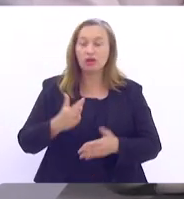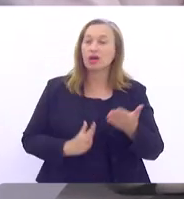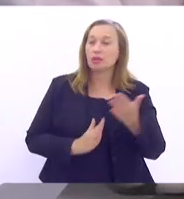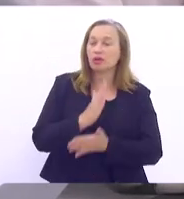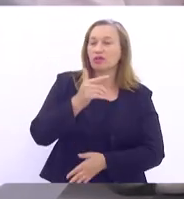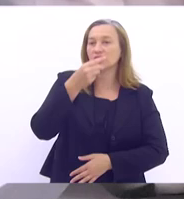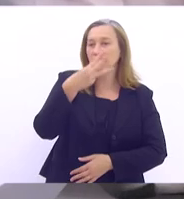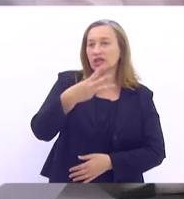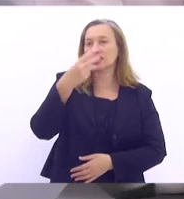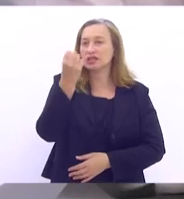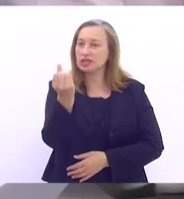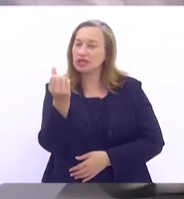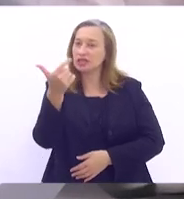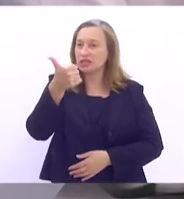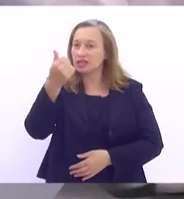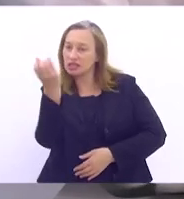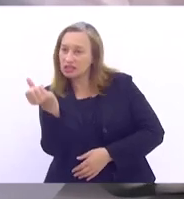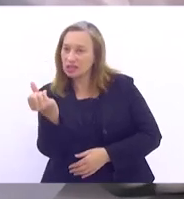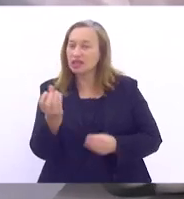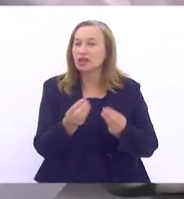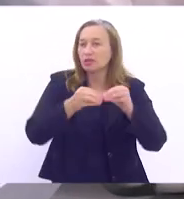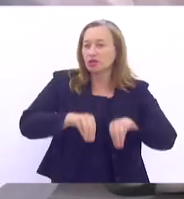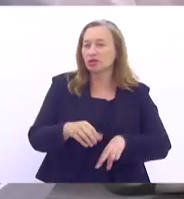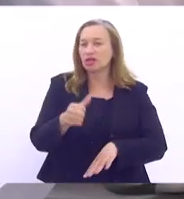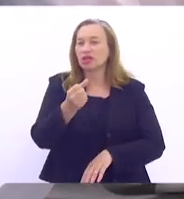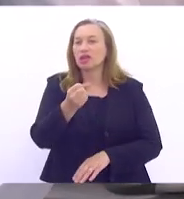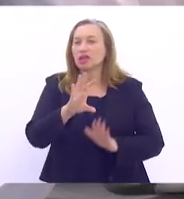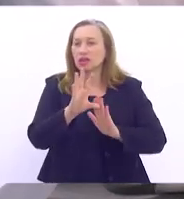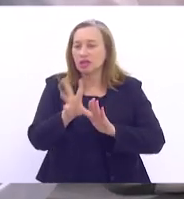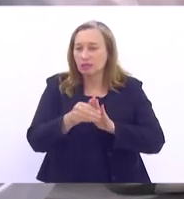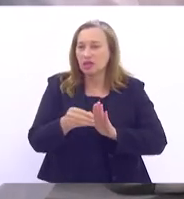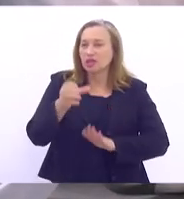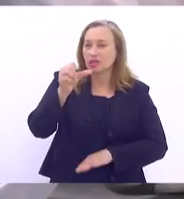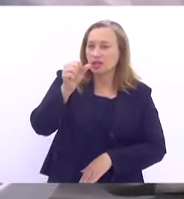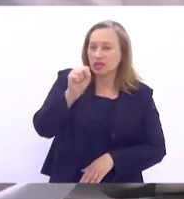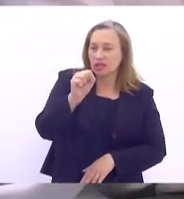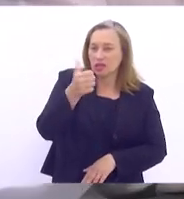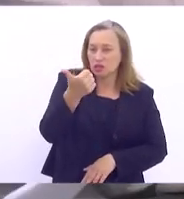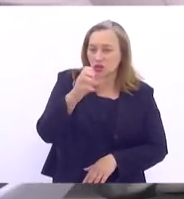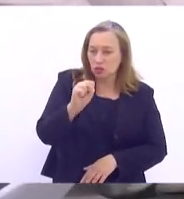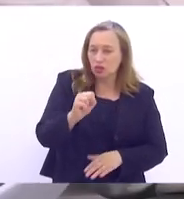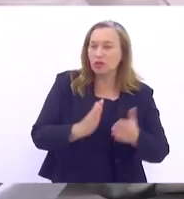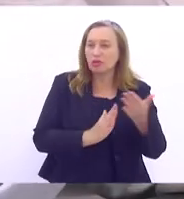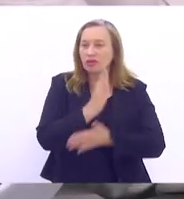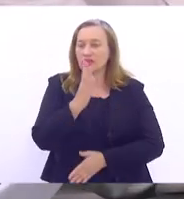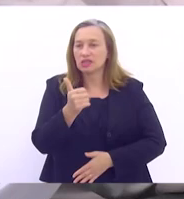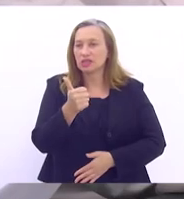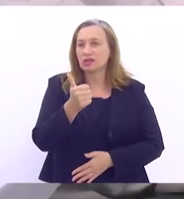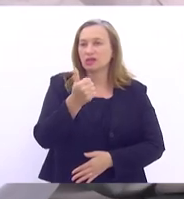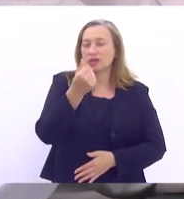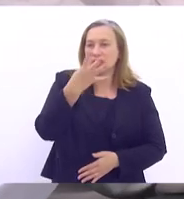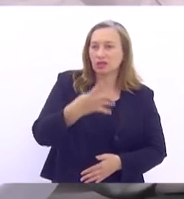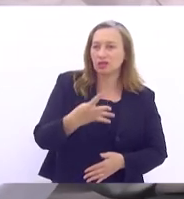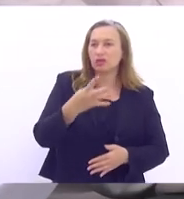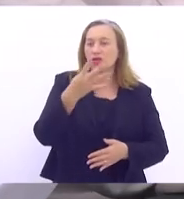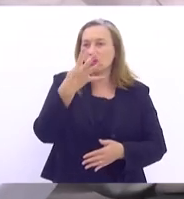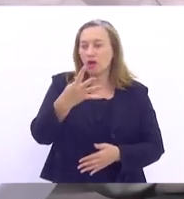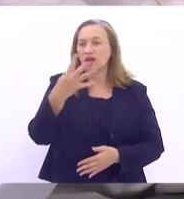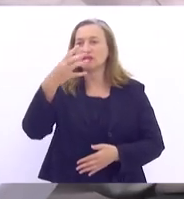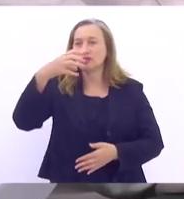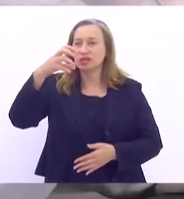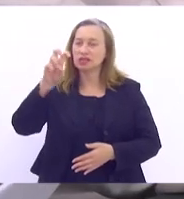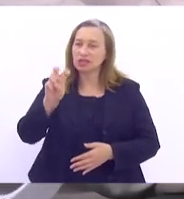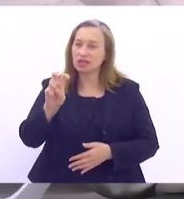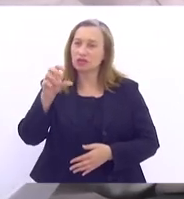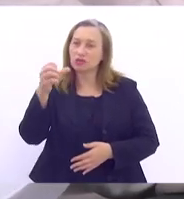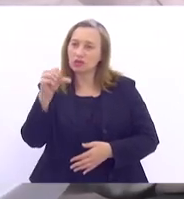emendas 1, 3, 6 e 16, prejudicada a emenda número 18 pela aprovação da emenda 14, contrário às emendas 4, 5, 9, 10, 11